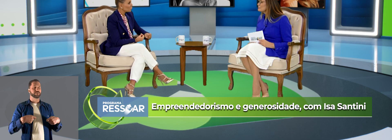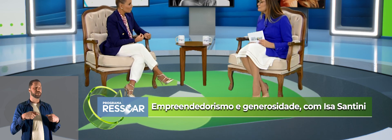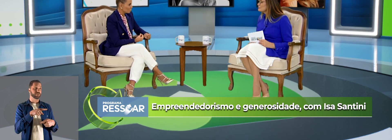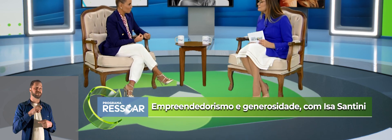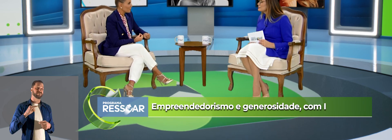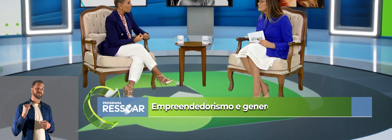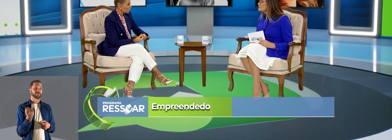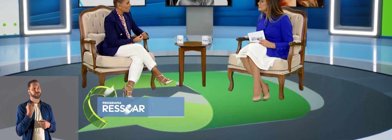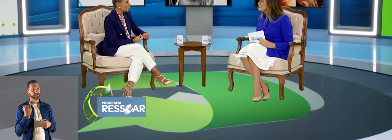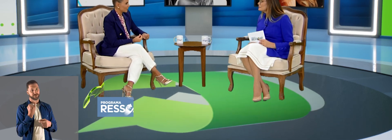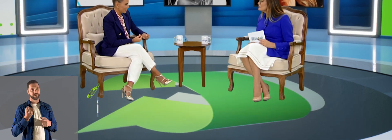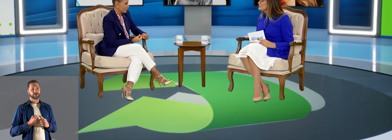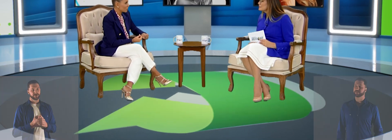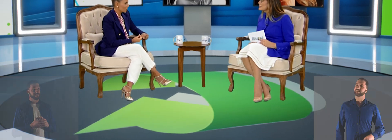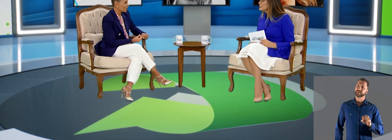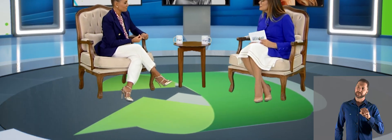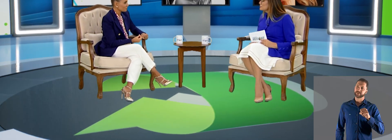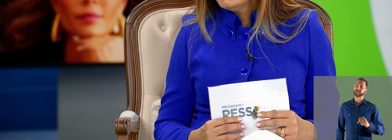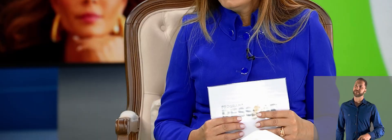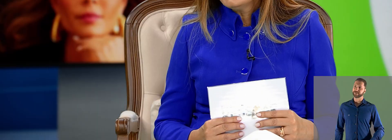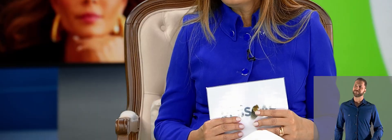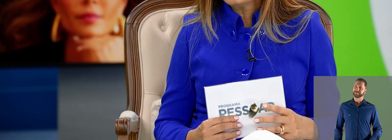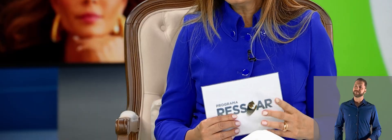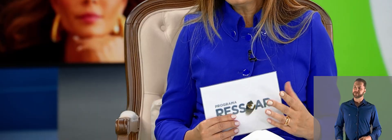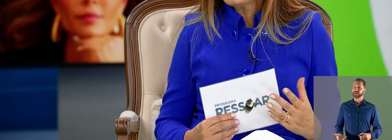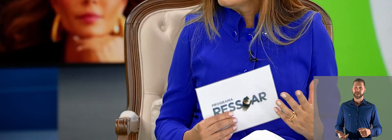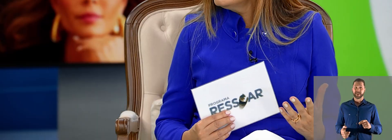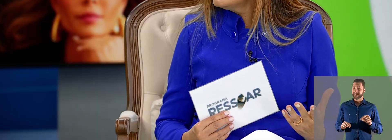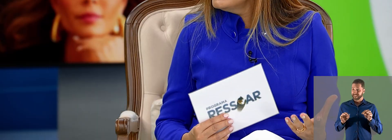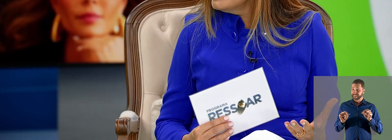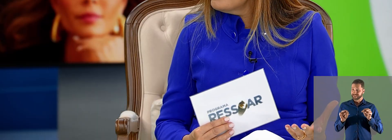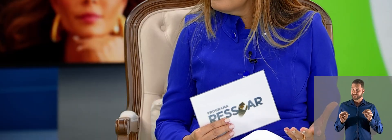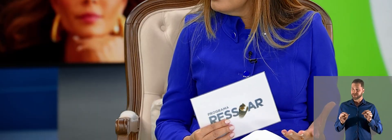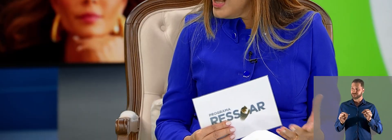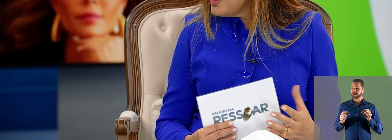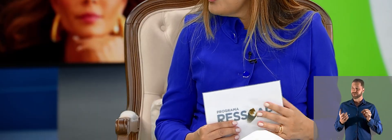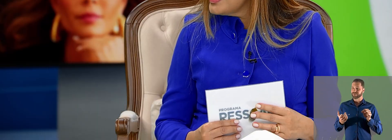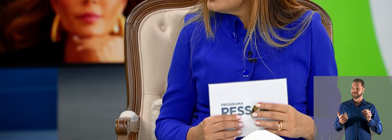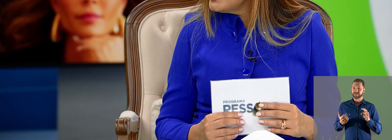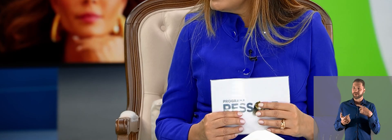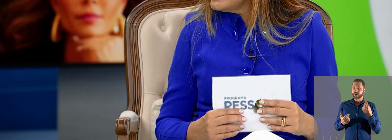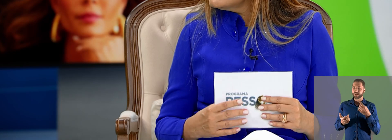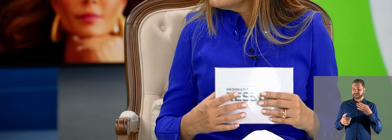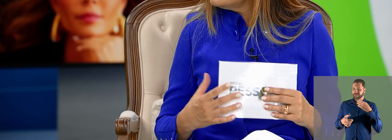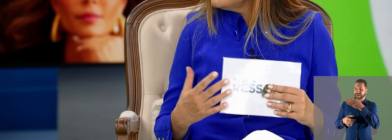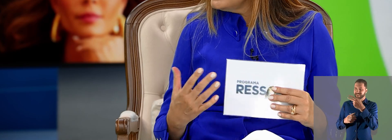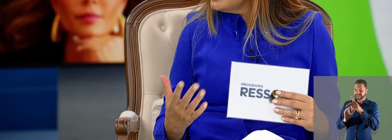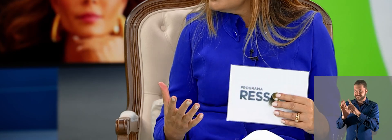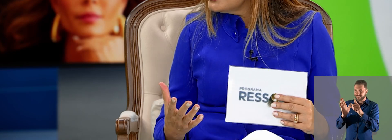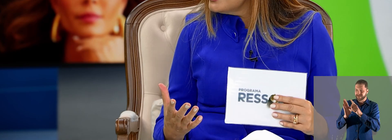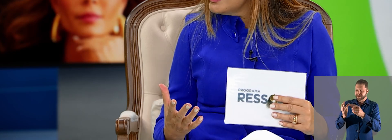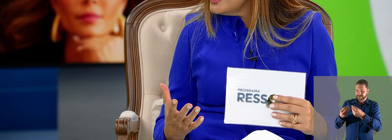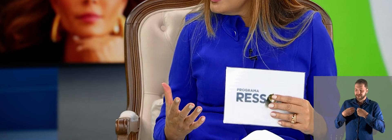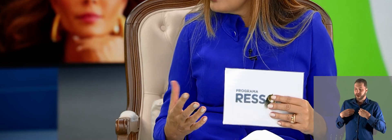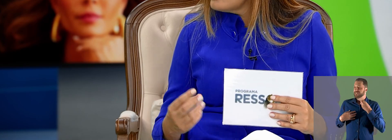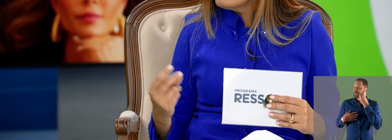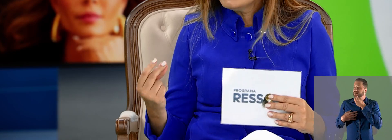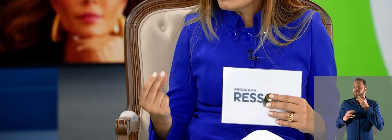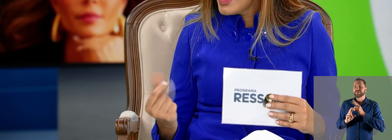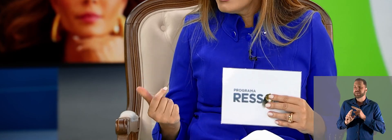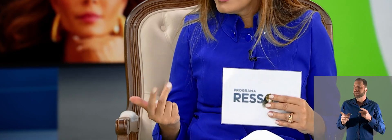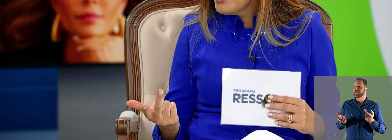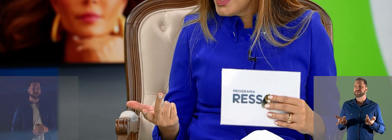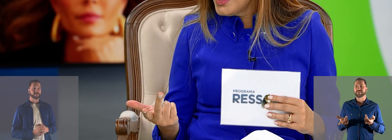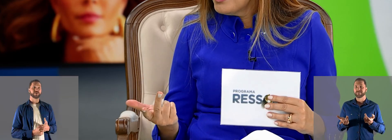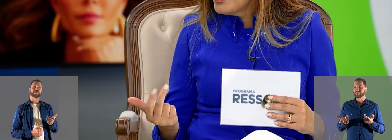que tá acontecendo no mundo é muito importante isso faz a gente sair daqui né com uma experiência diferente e